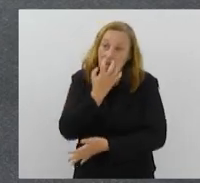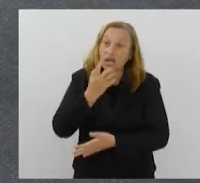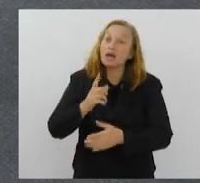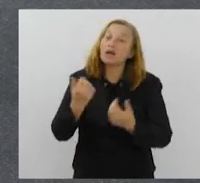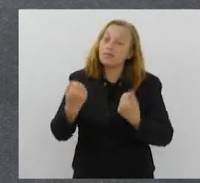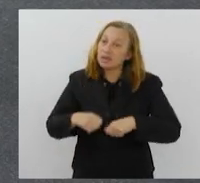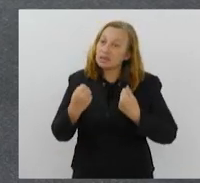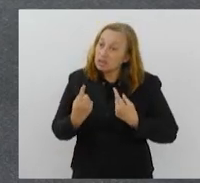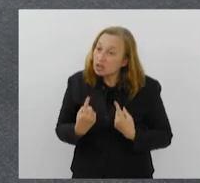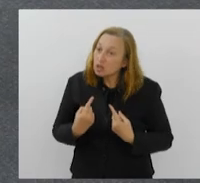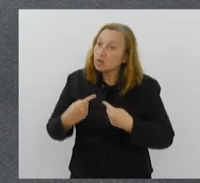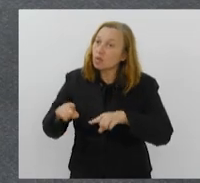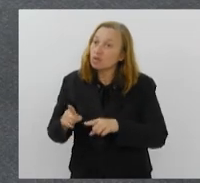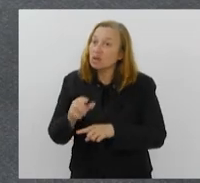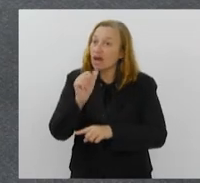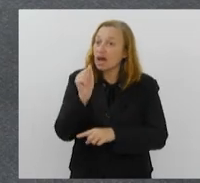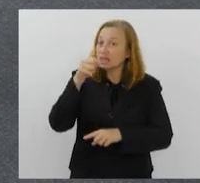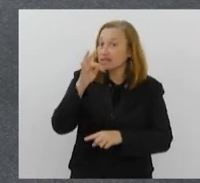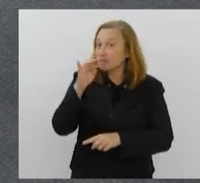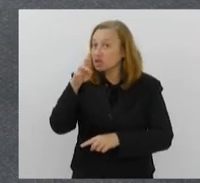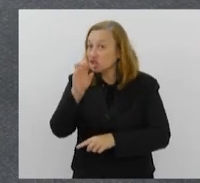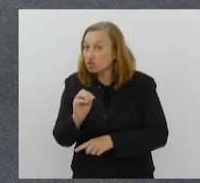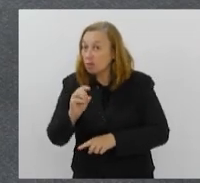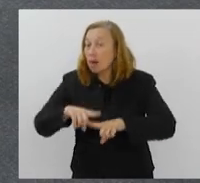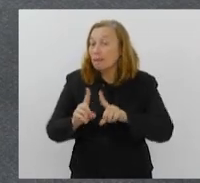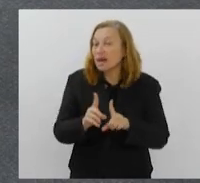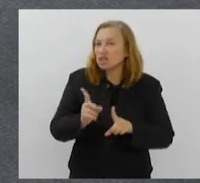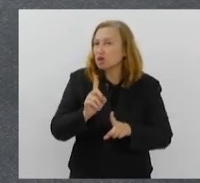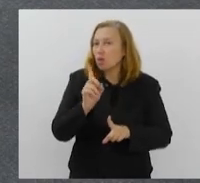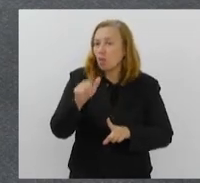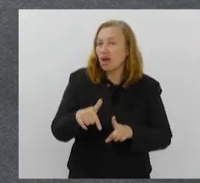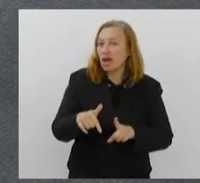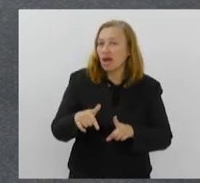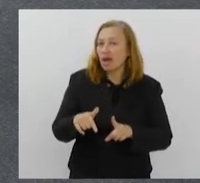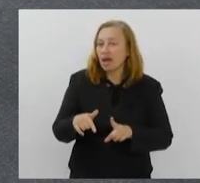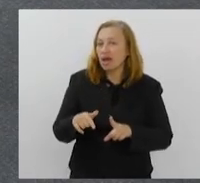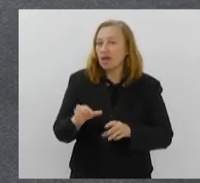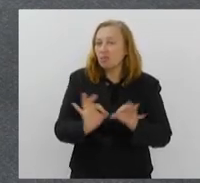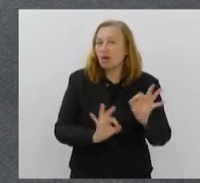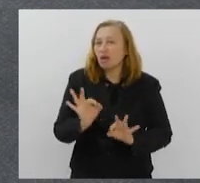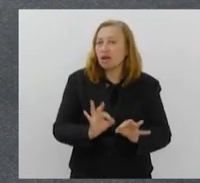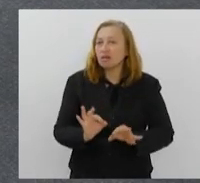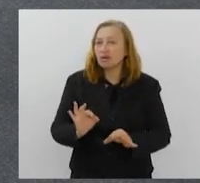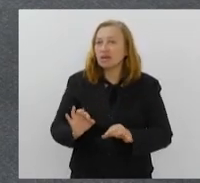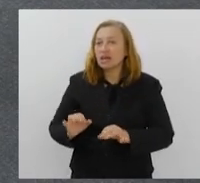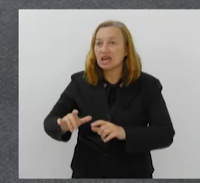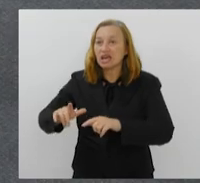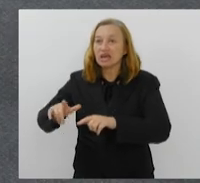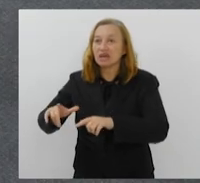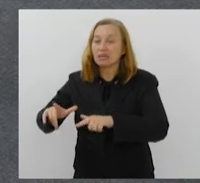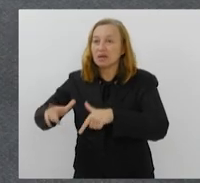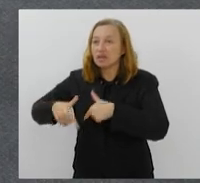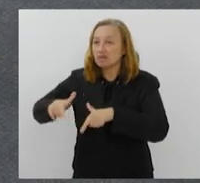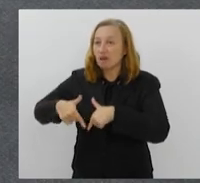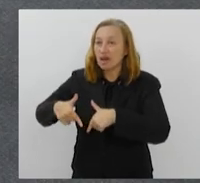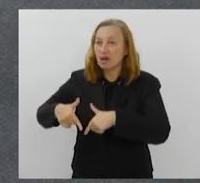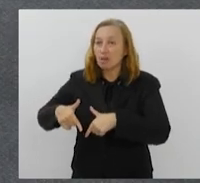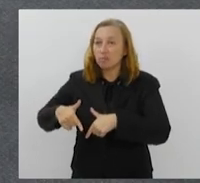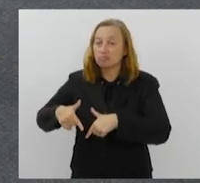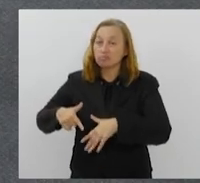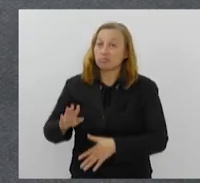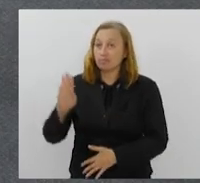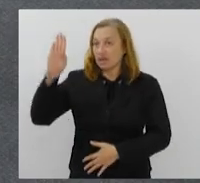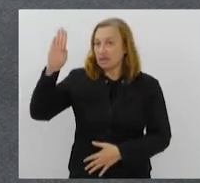combater o antissemitismo, mas não é um programa Israel presente, até porque Israel é outro país, não pode